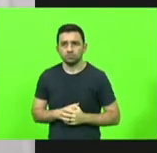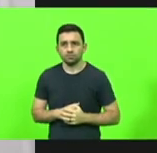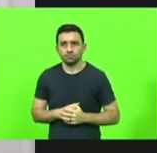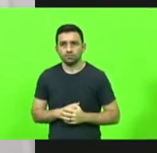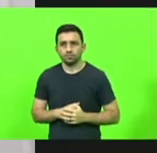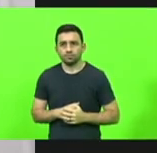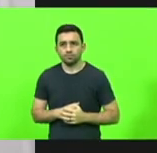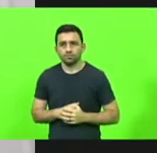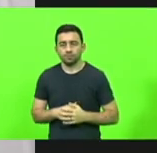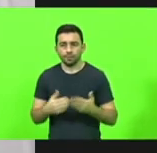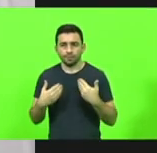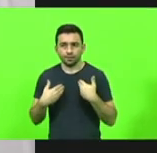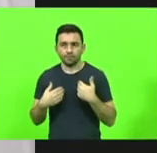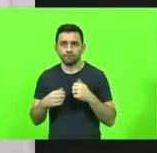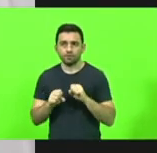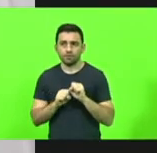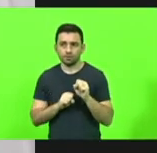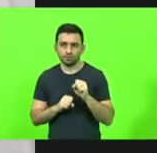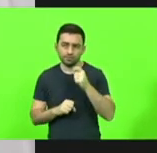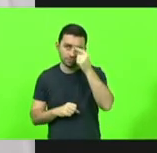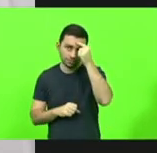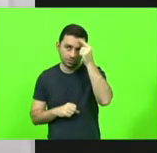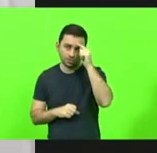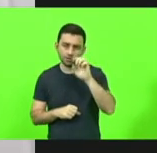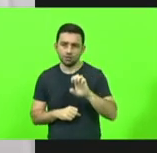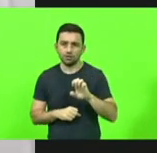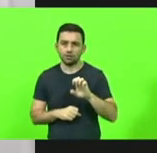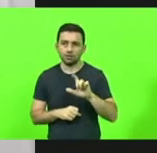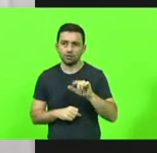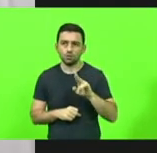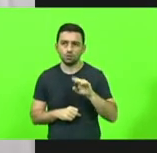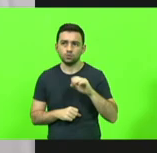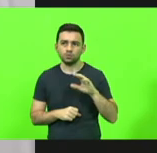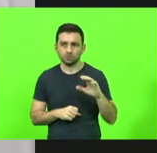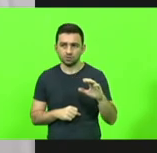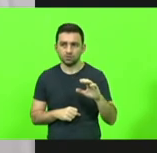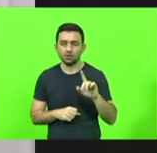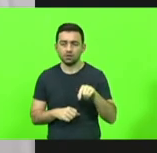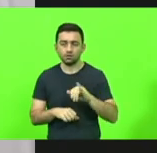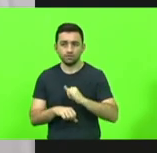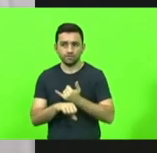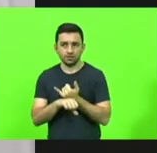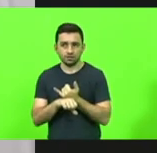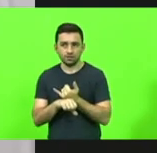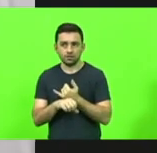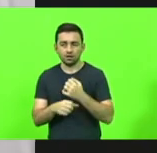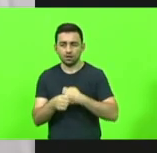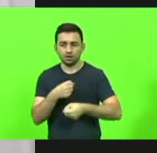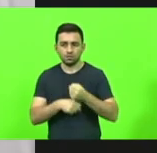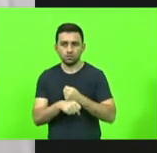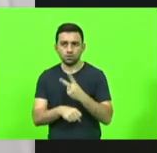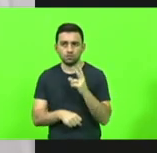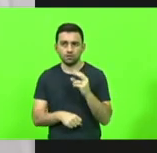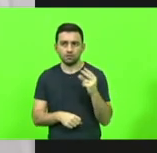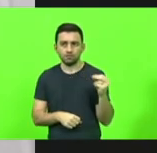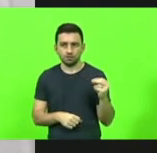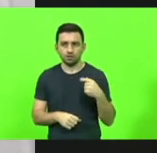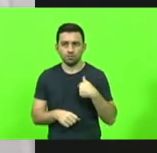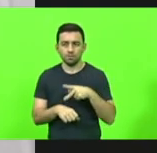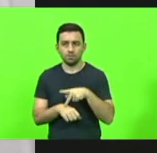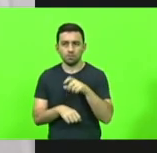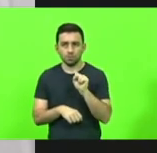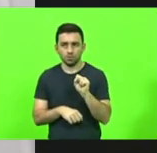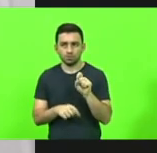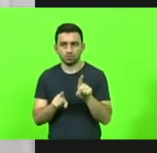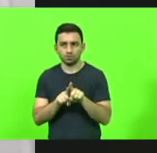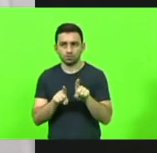Eu sou formado pela Faculdade IELUSC de Joinville, no ano de 2020, sou pós-graduado em